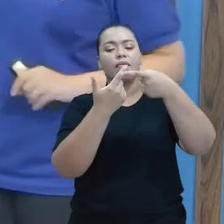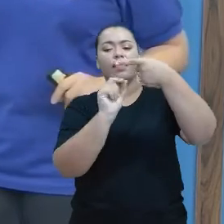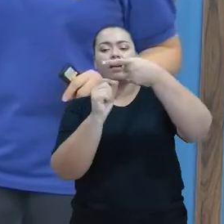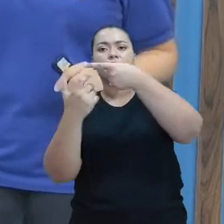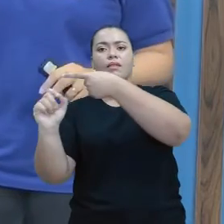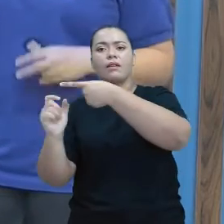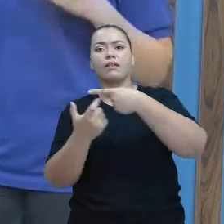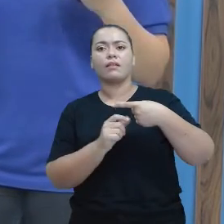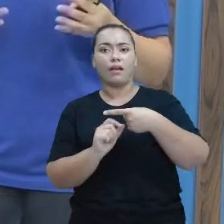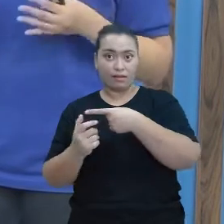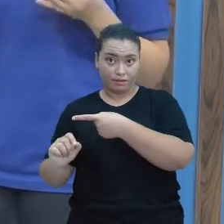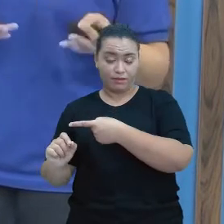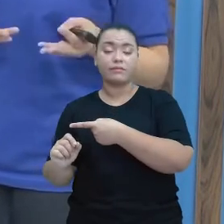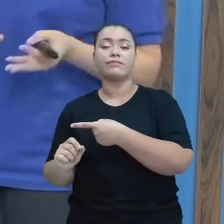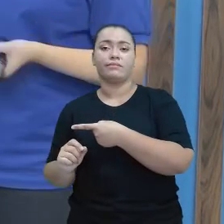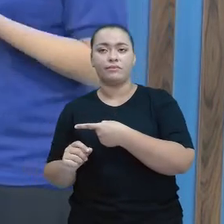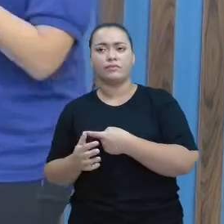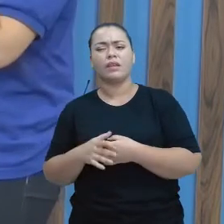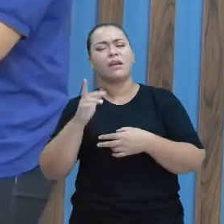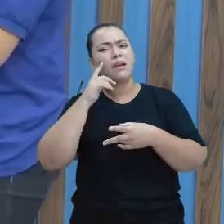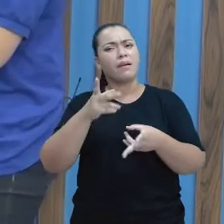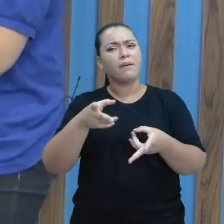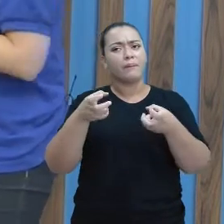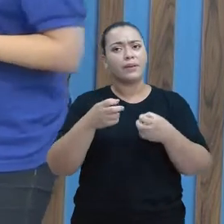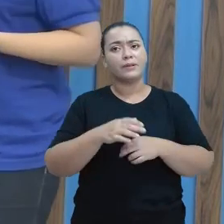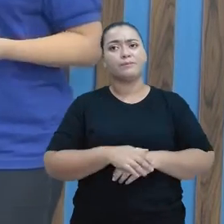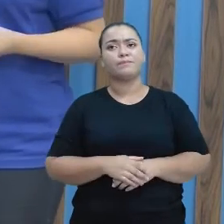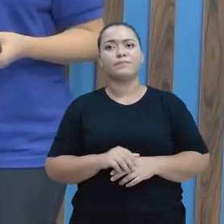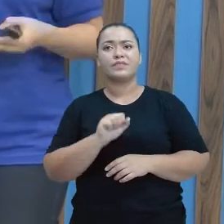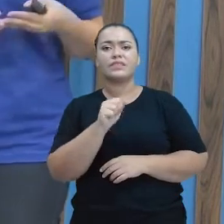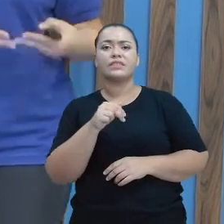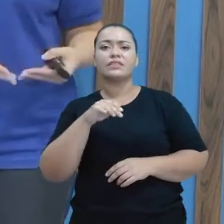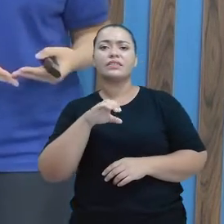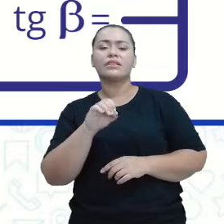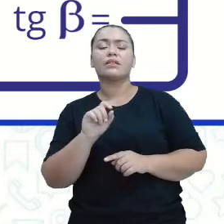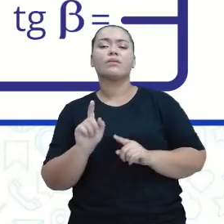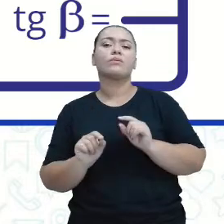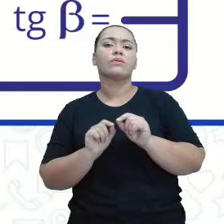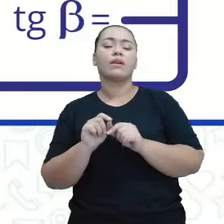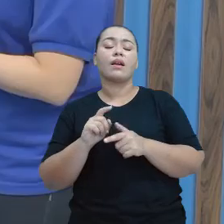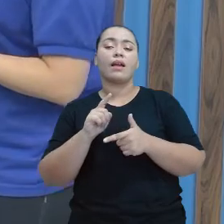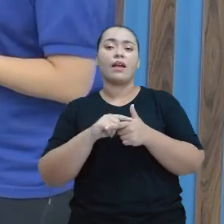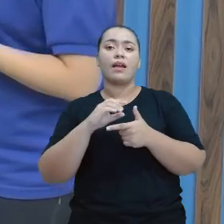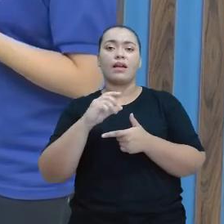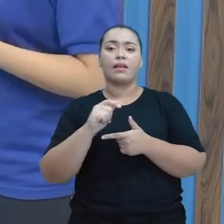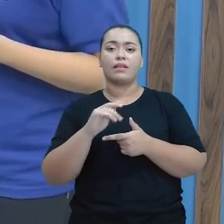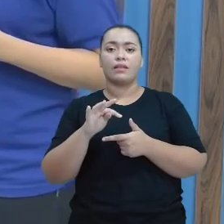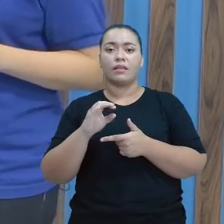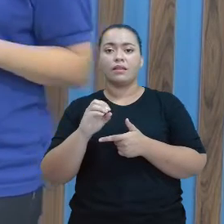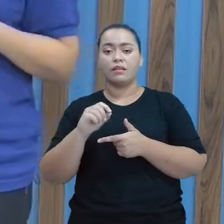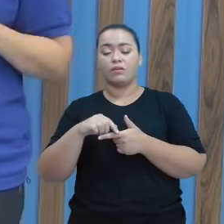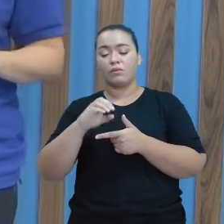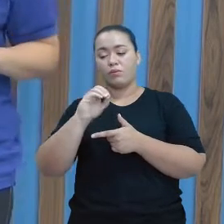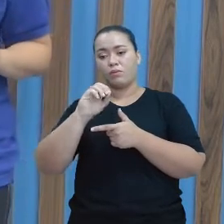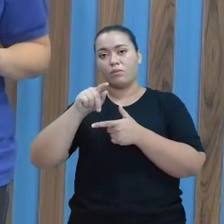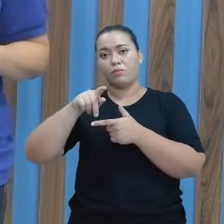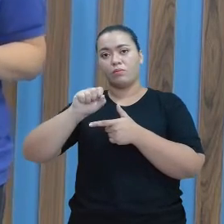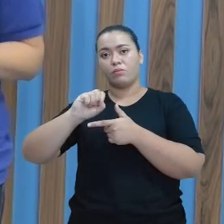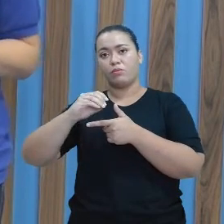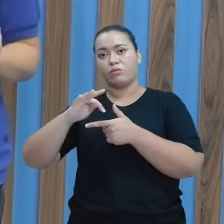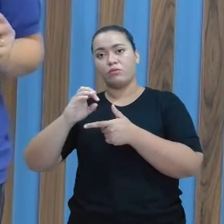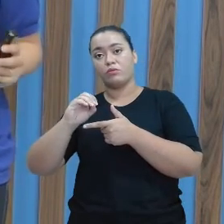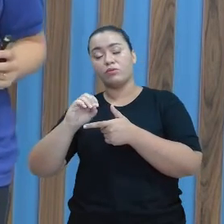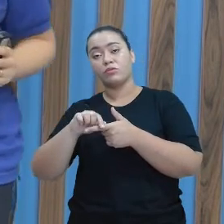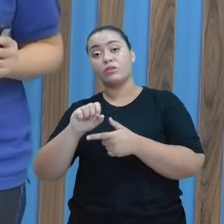duas razões. E aí a gente vai perceber no seno quem é o cateto oposto e no cosseno quem é o cateto adjacente.